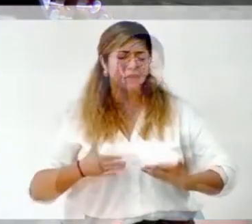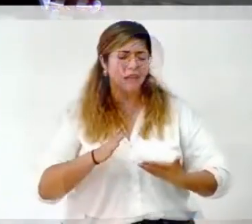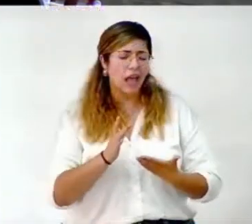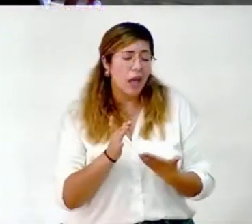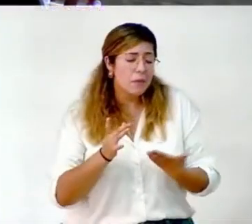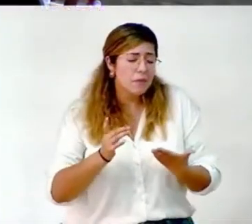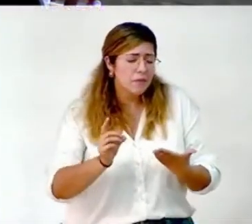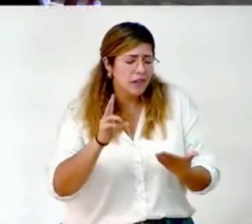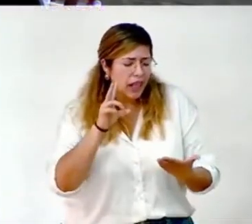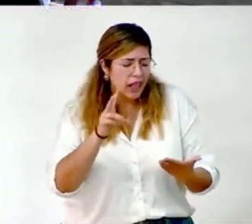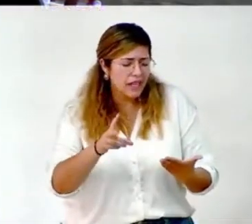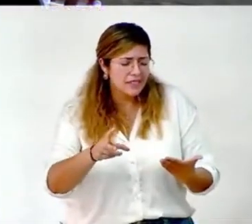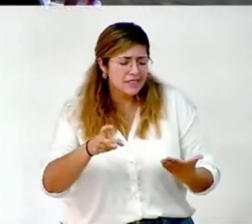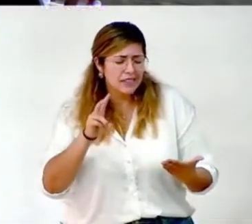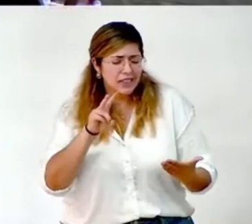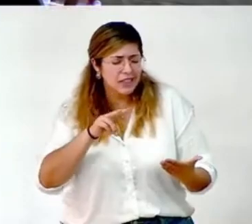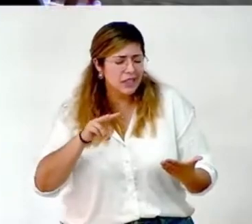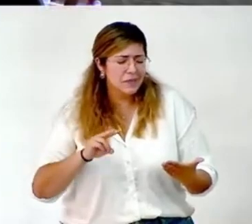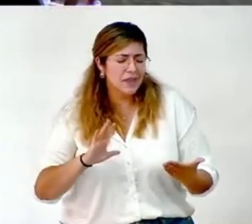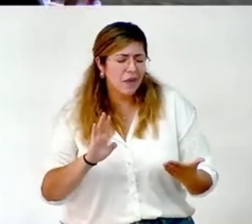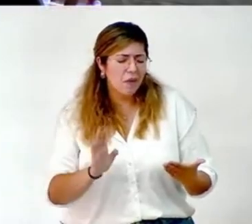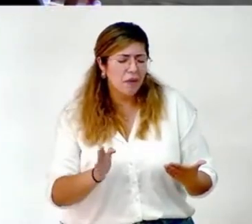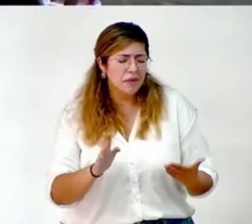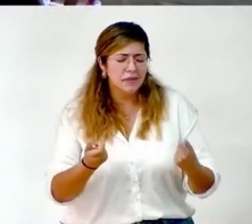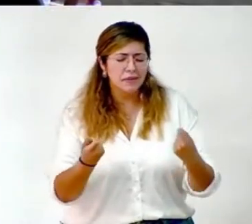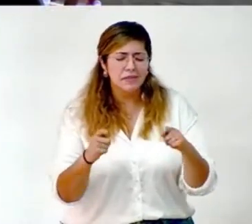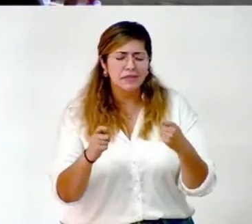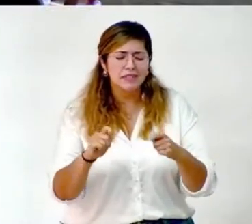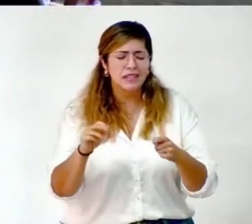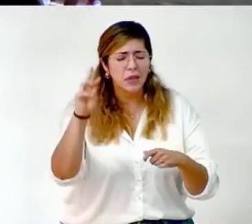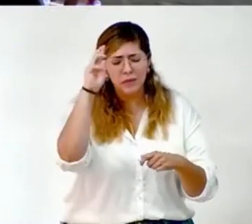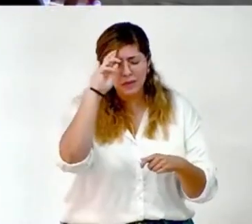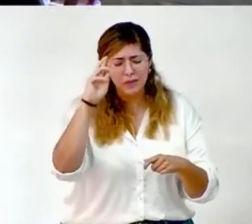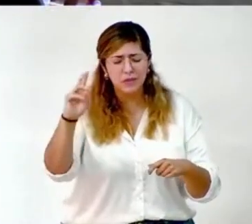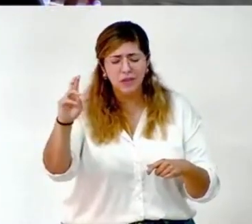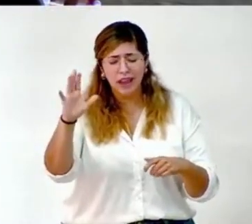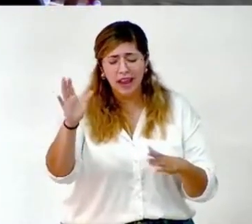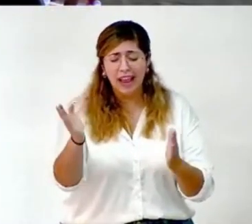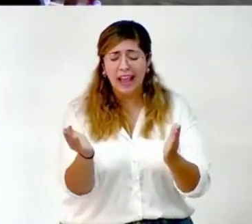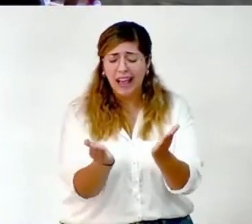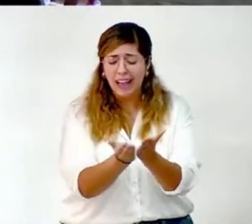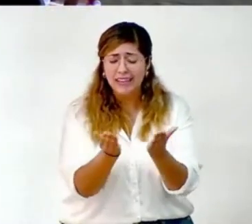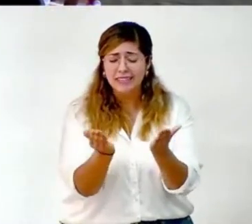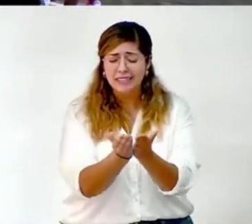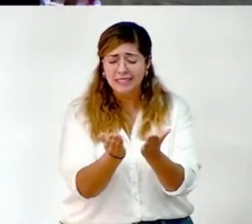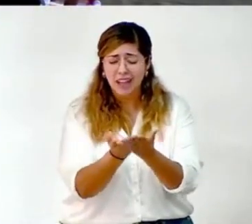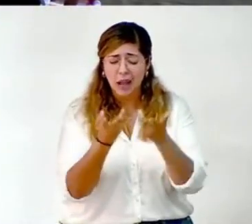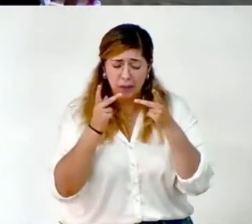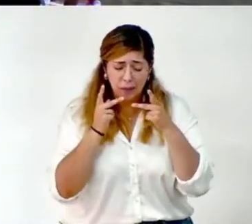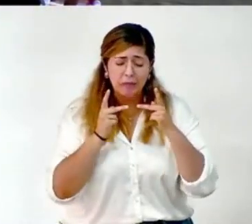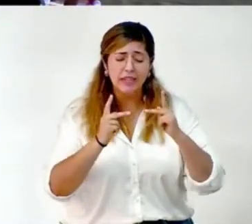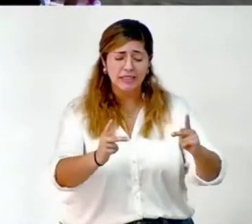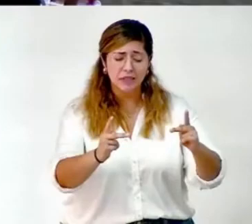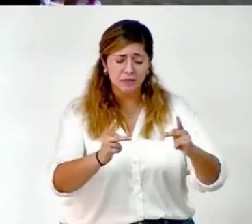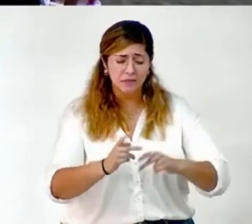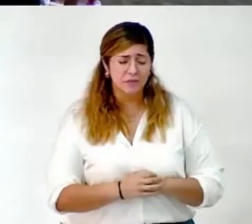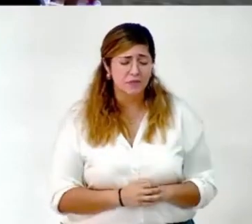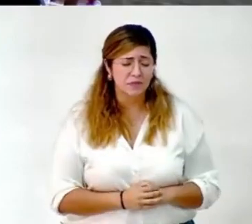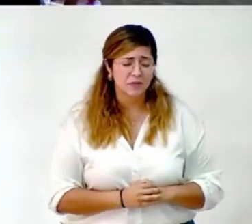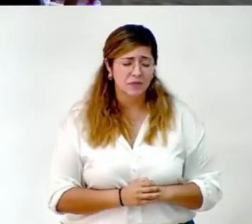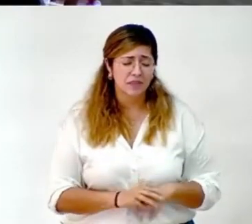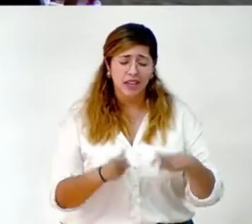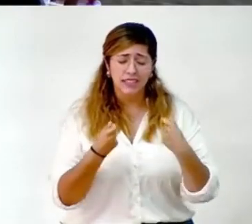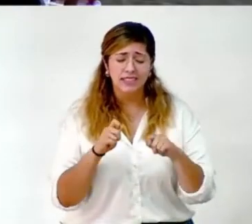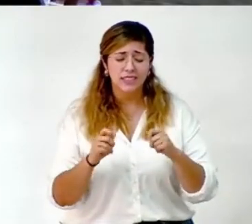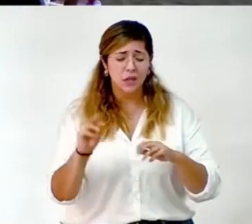nós precisamos do Senhor para crer nesta mensagem. Nós precisamos